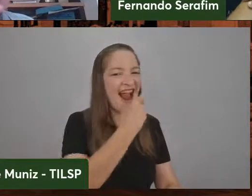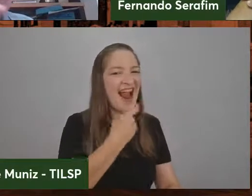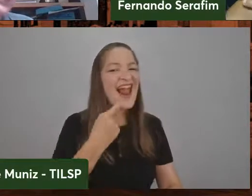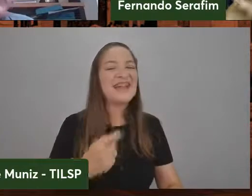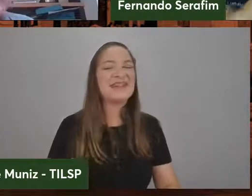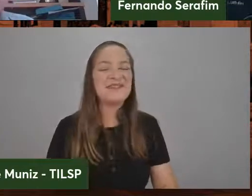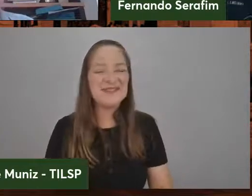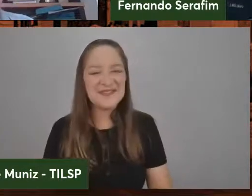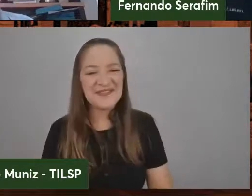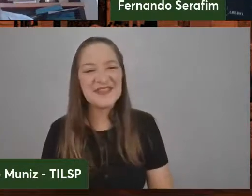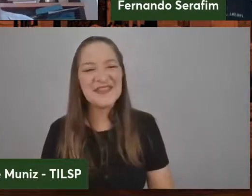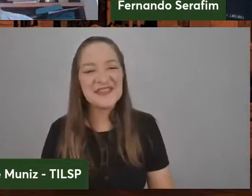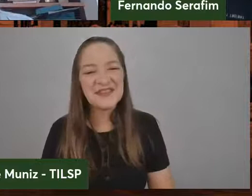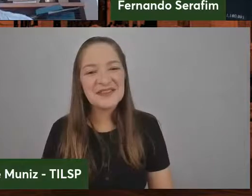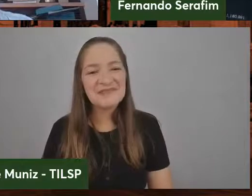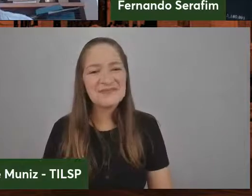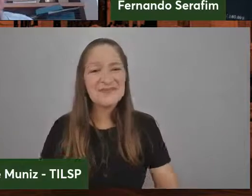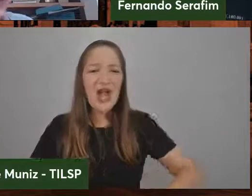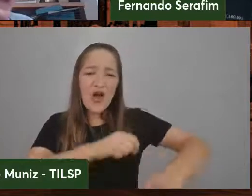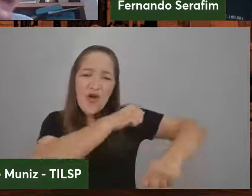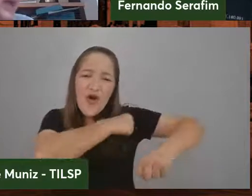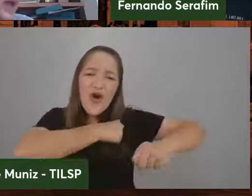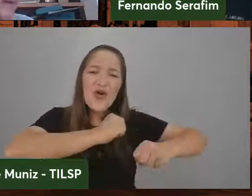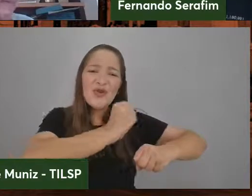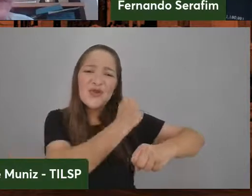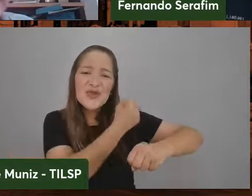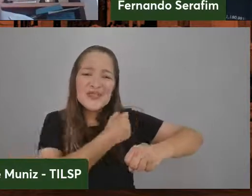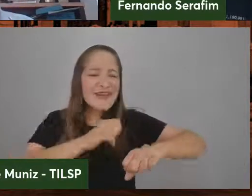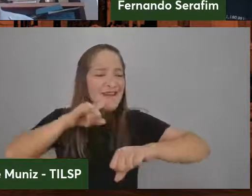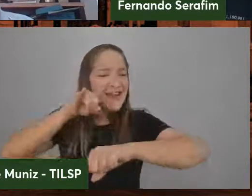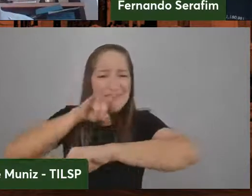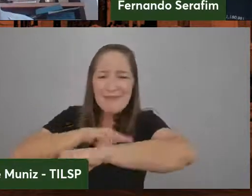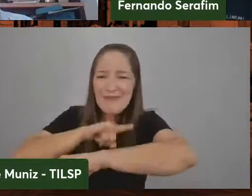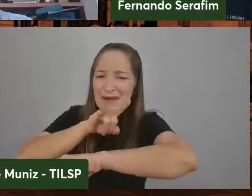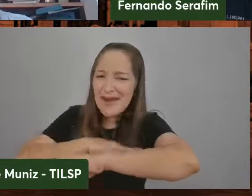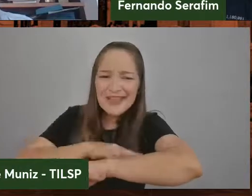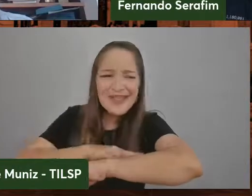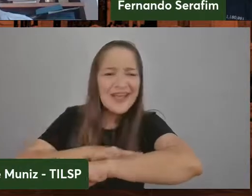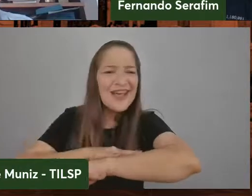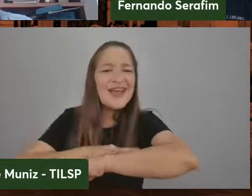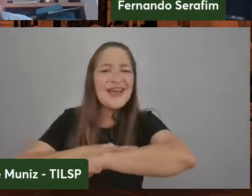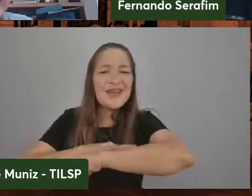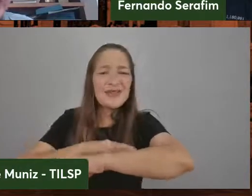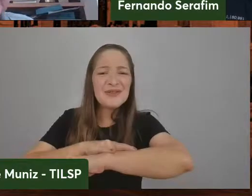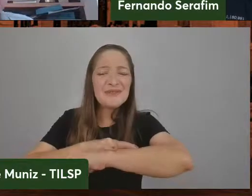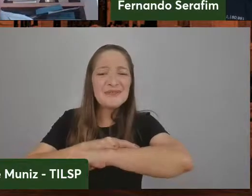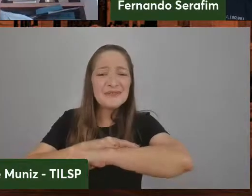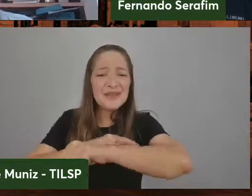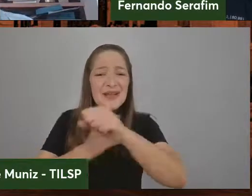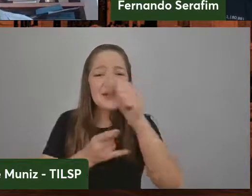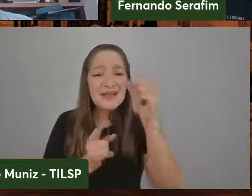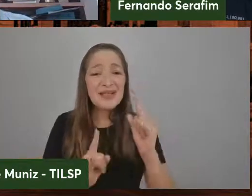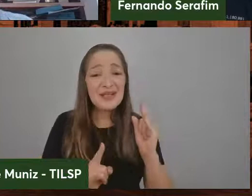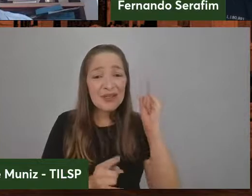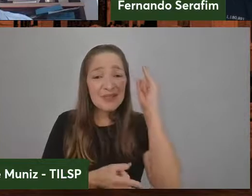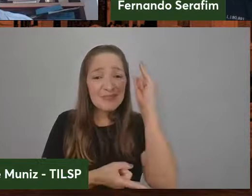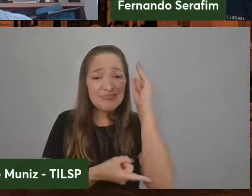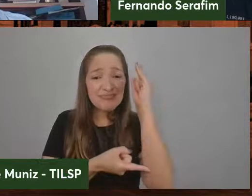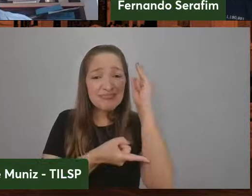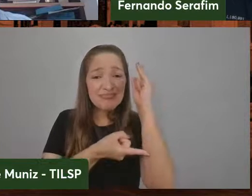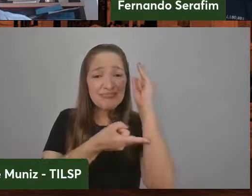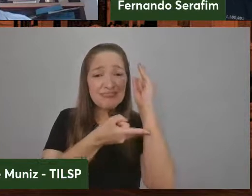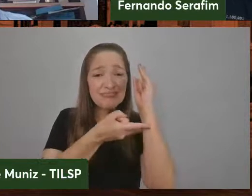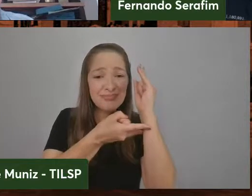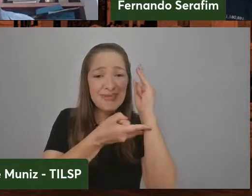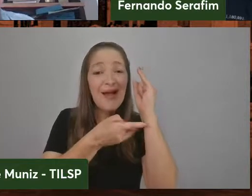Até na cozinha, até no banheiro, até quando eu subo o elevador, quando eu desço a escada, eu